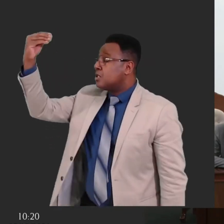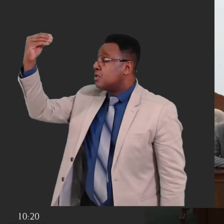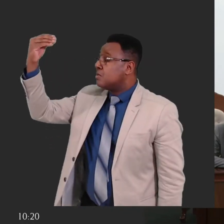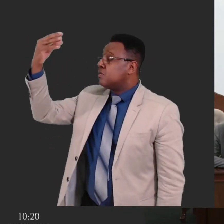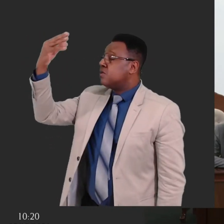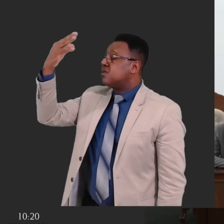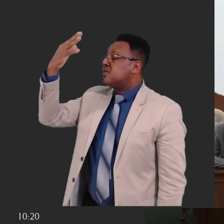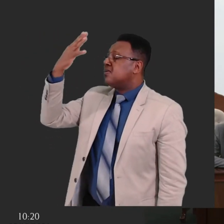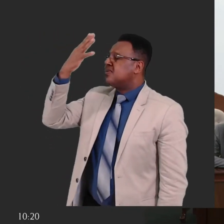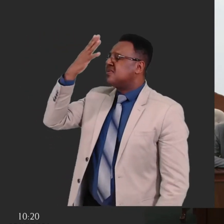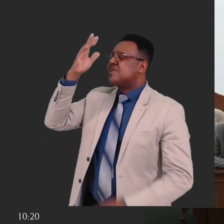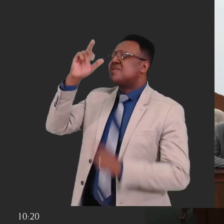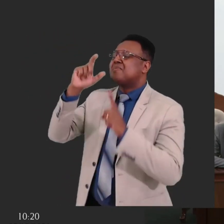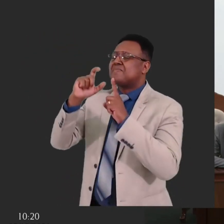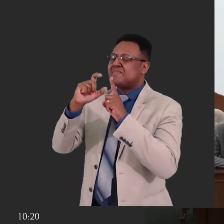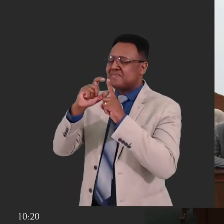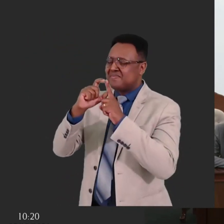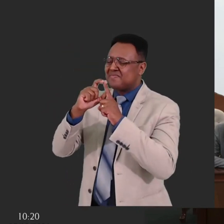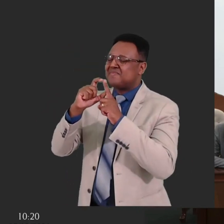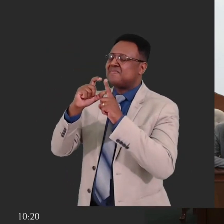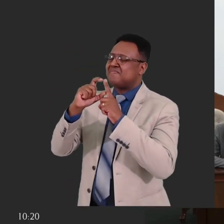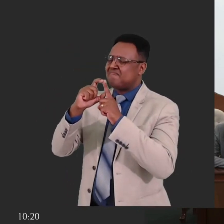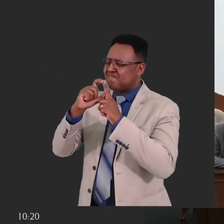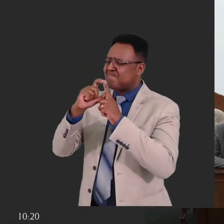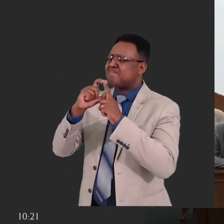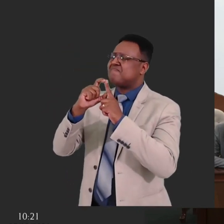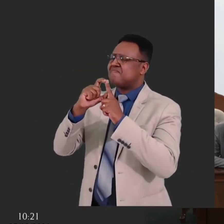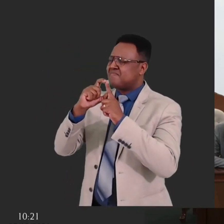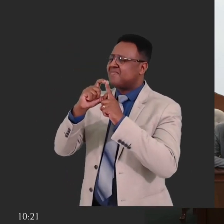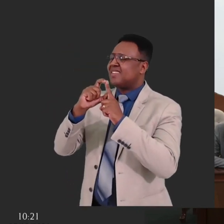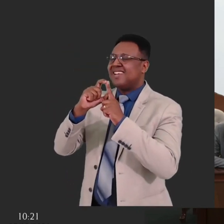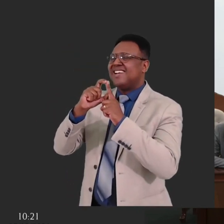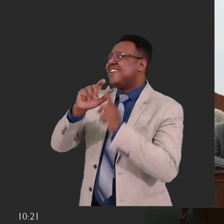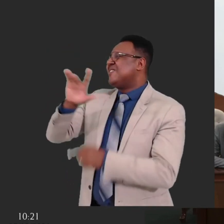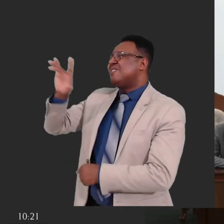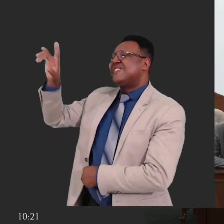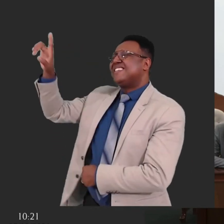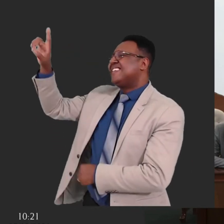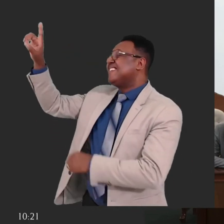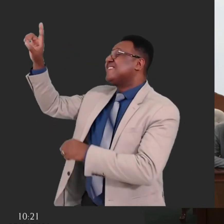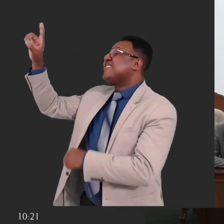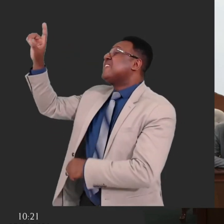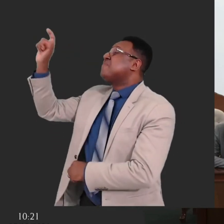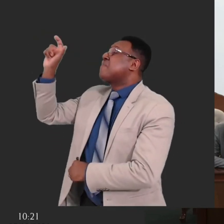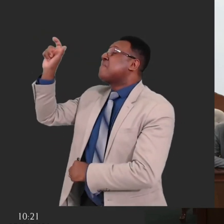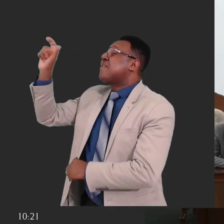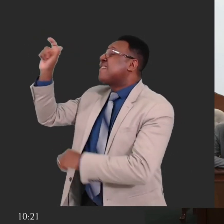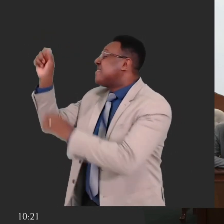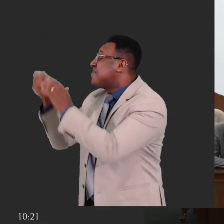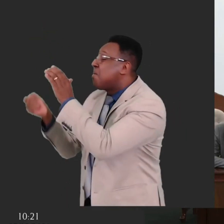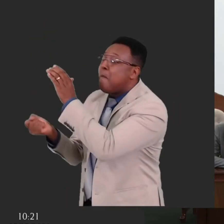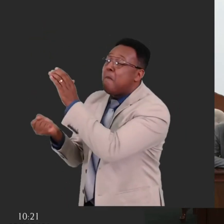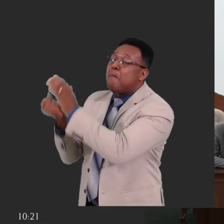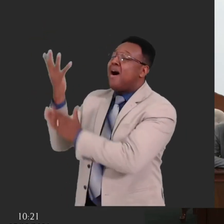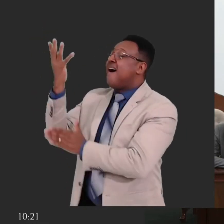o conselho da tua palavra. Senhor, a tua palavra criadora, a tua